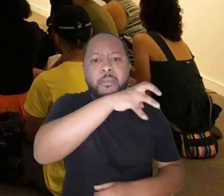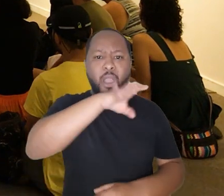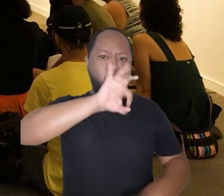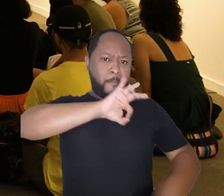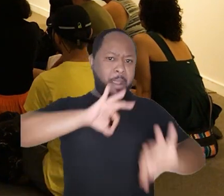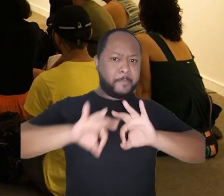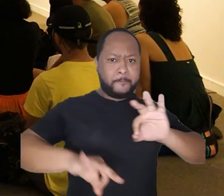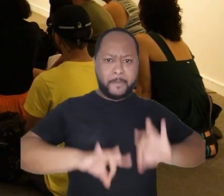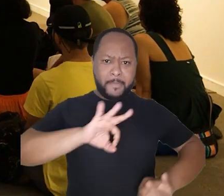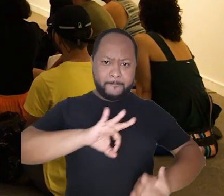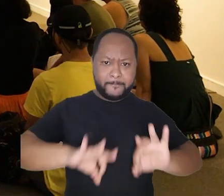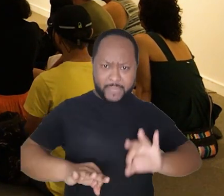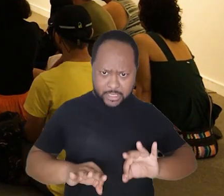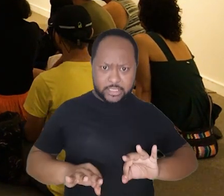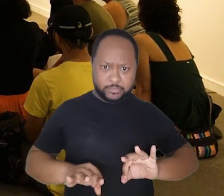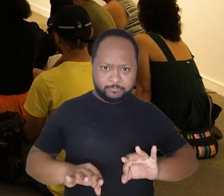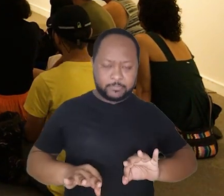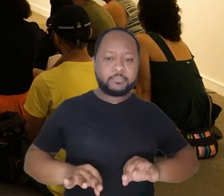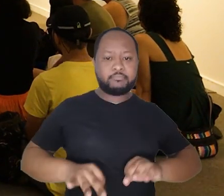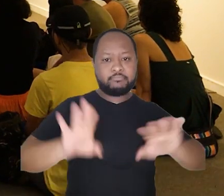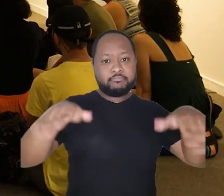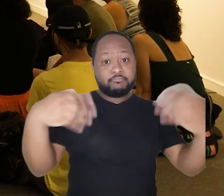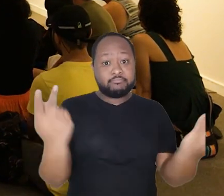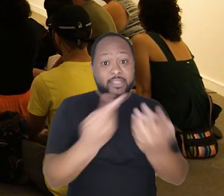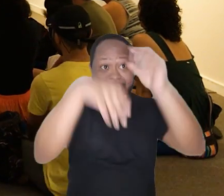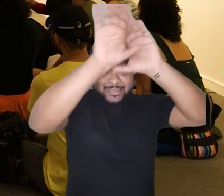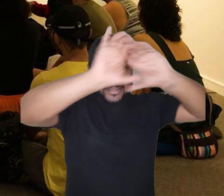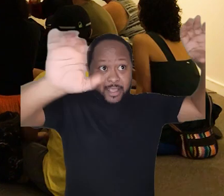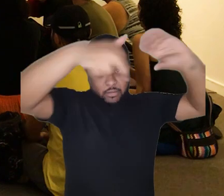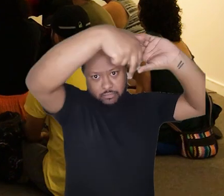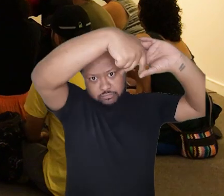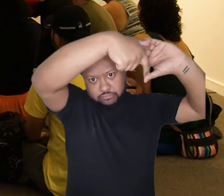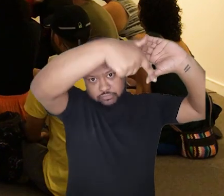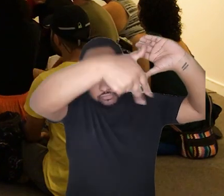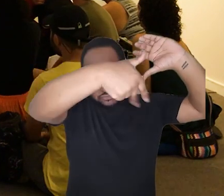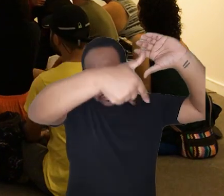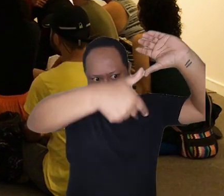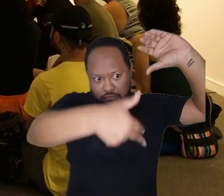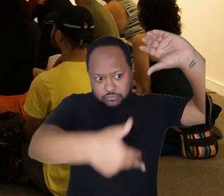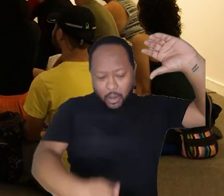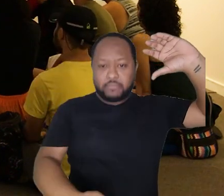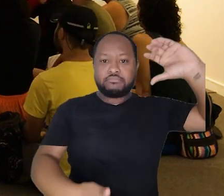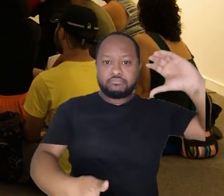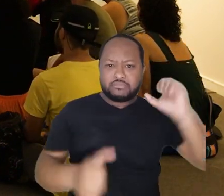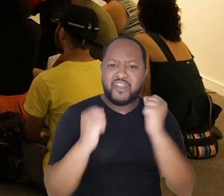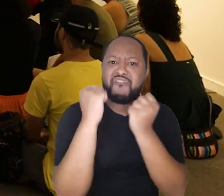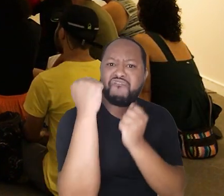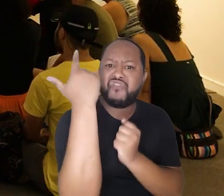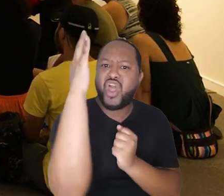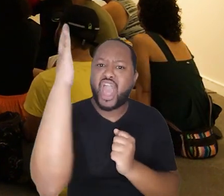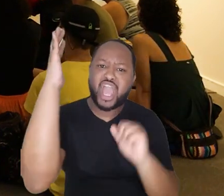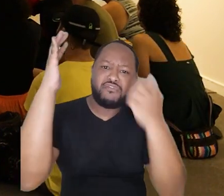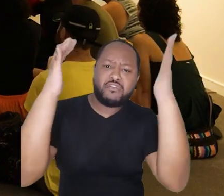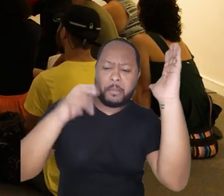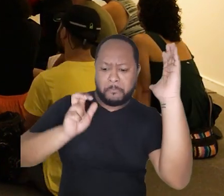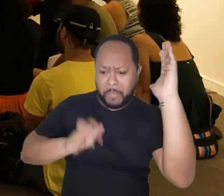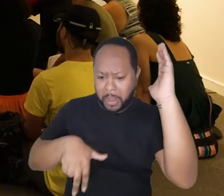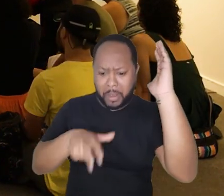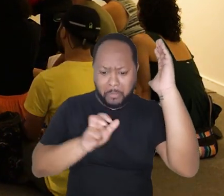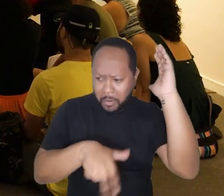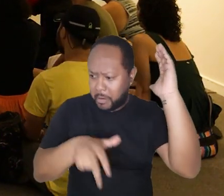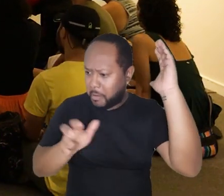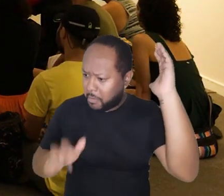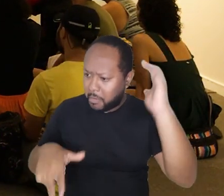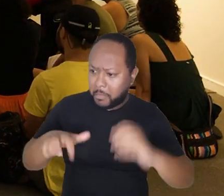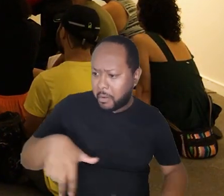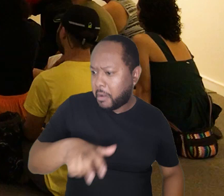Ele desceu as escadas e aí ele foi para o meio da floresta e ficou lá caminhando, passando as